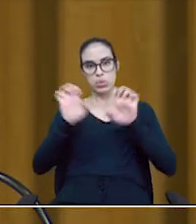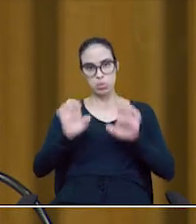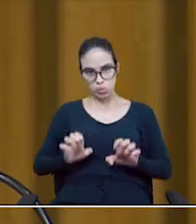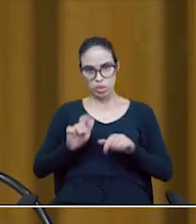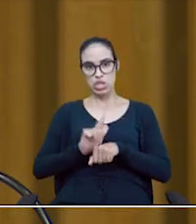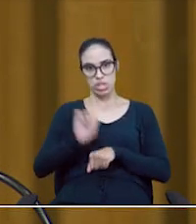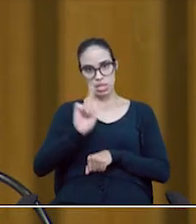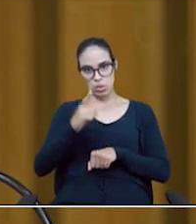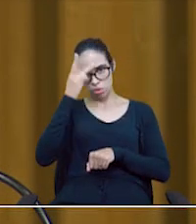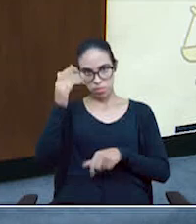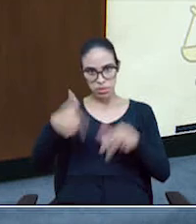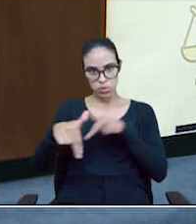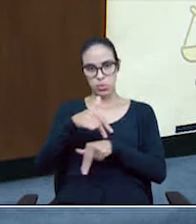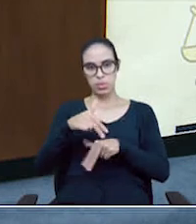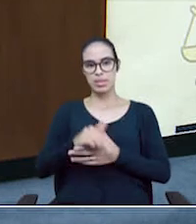Pessoas.